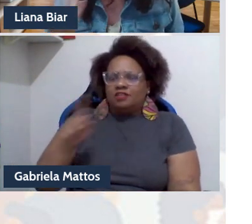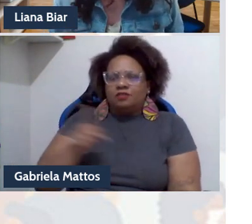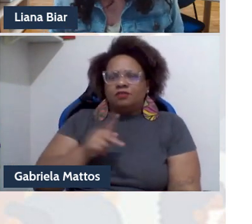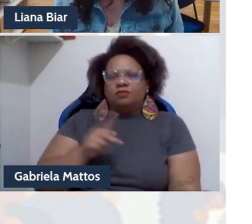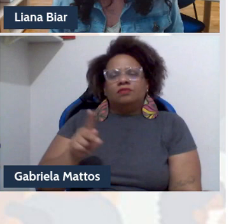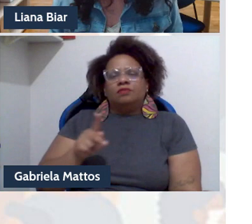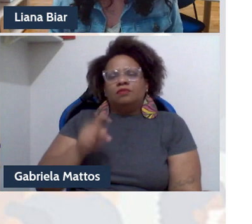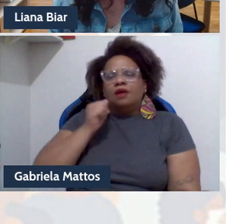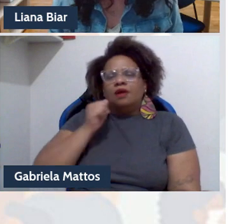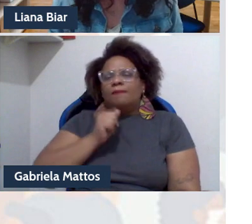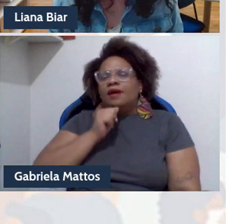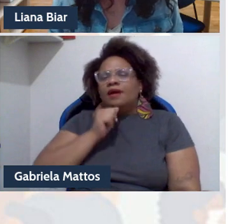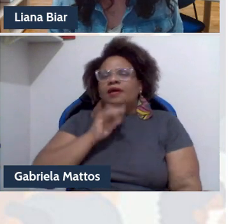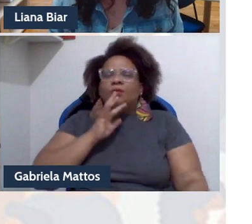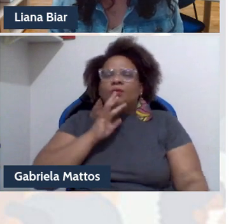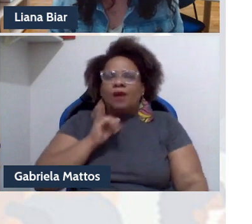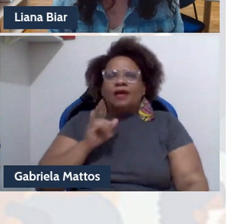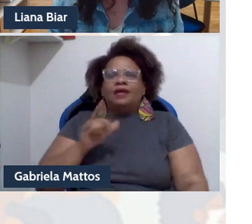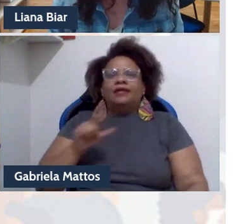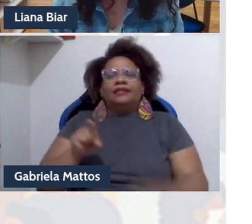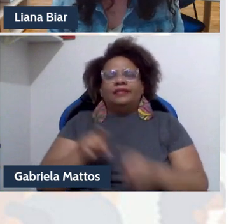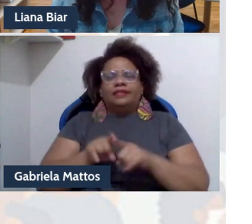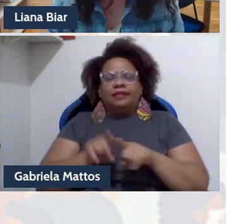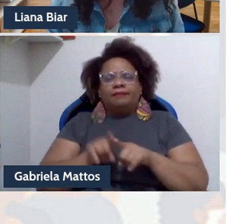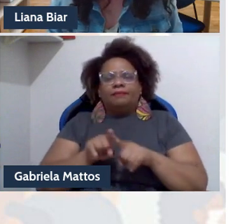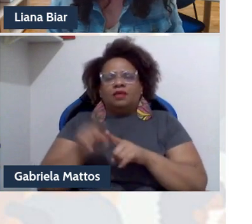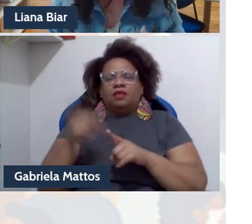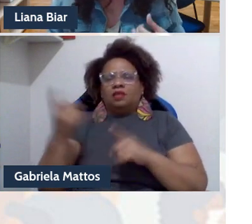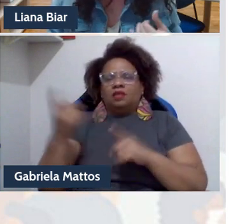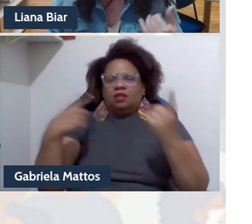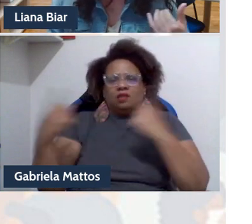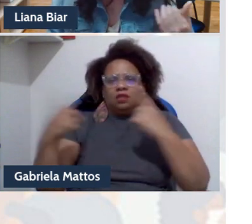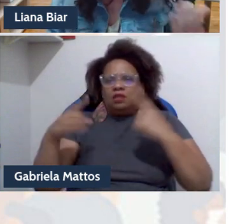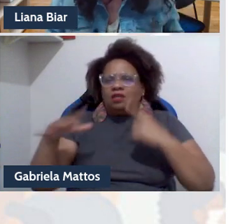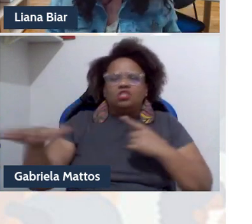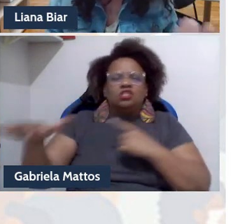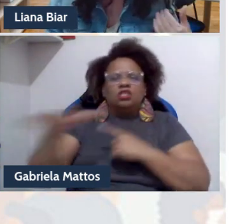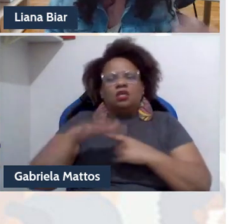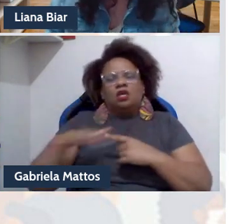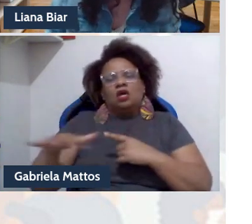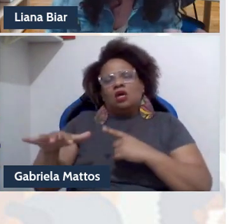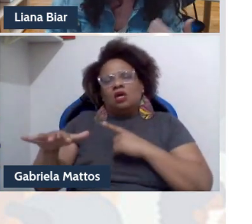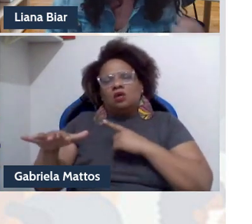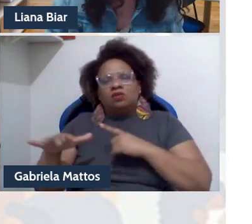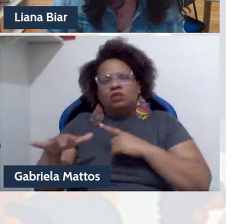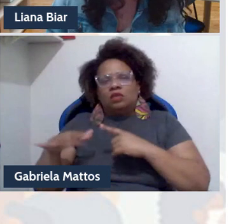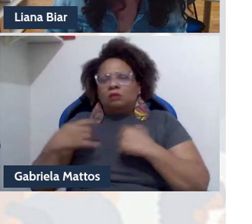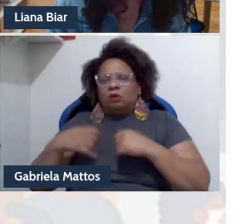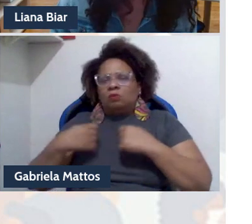pais, que também são nomeados assim de maneira genérica, como entidade a que se presta contas,